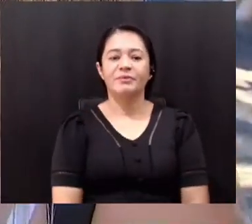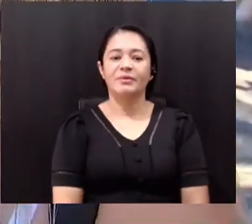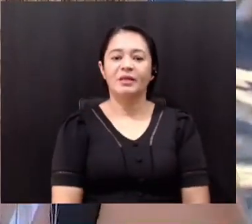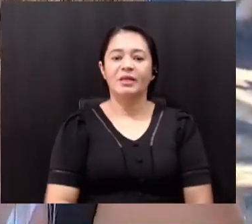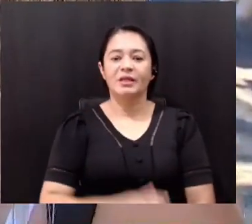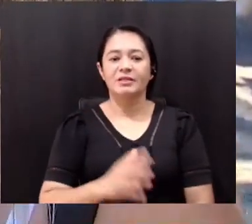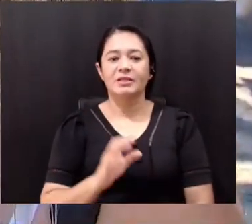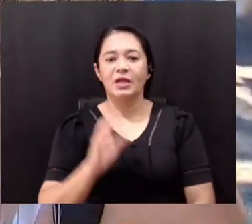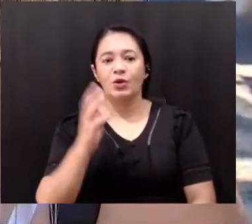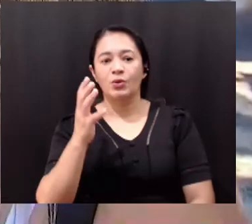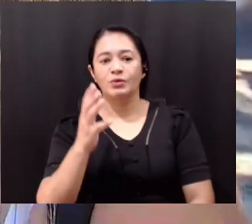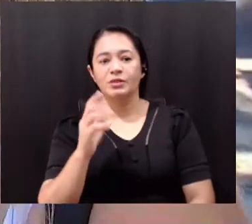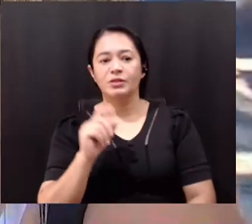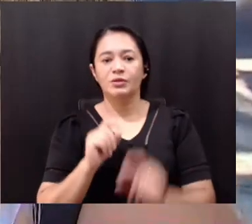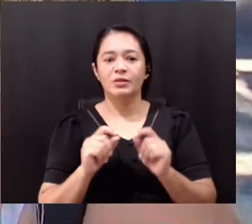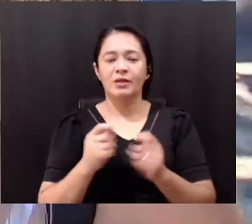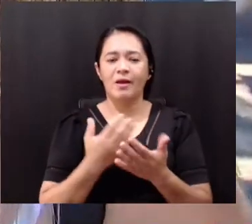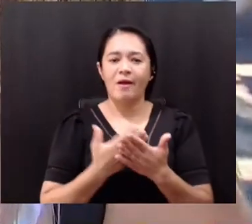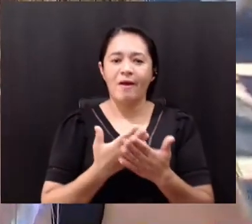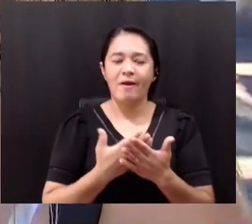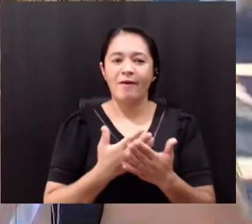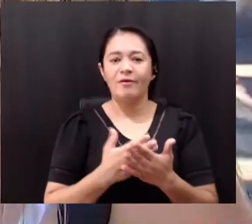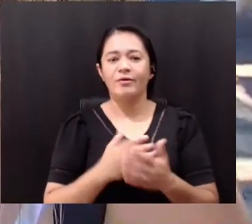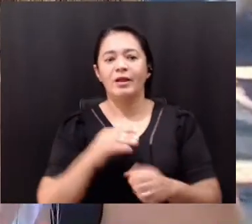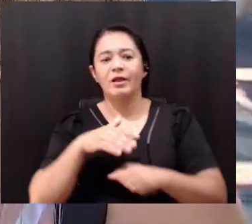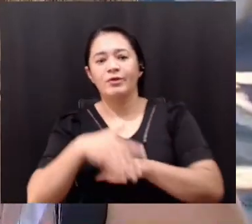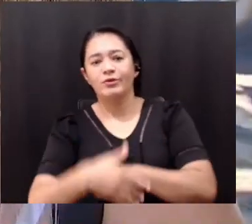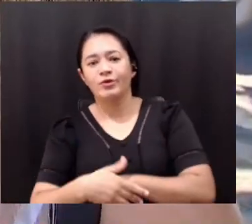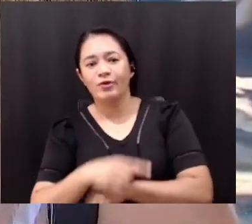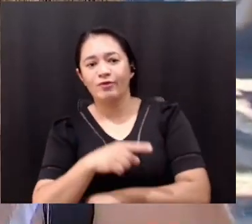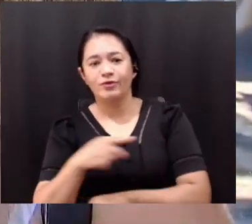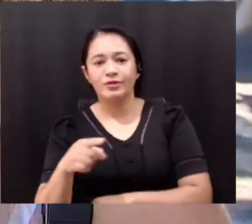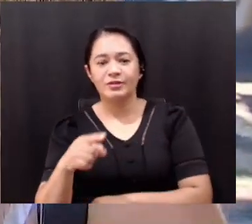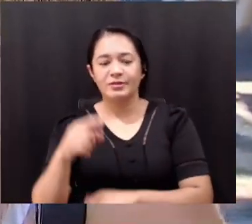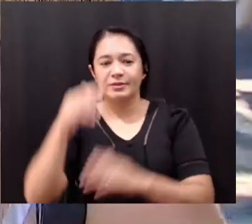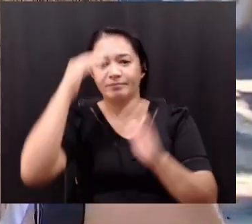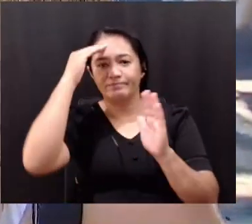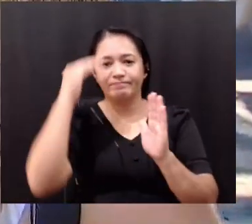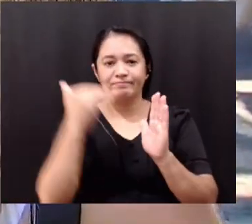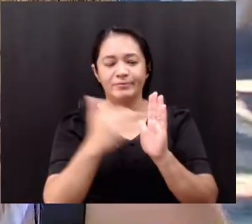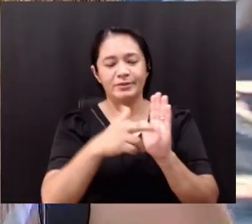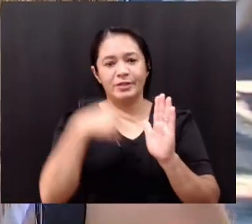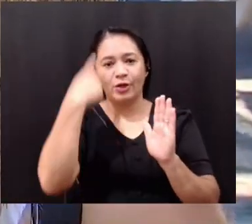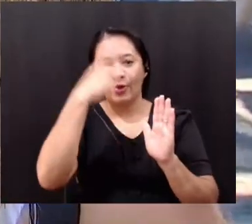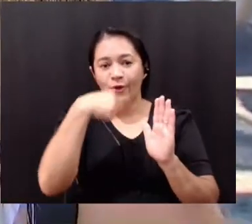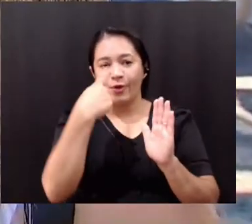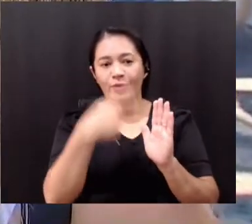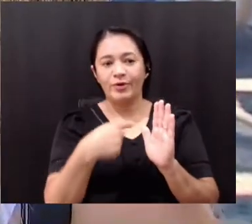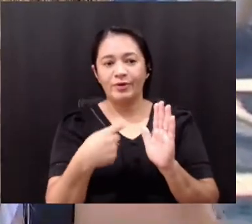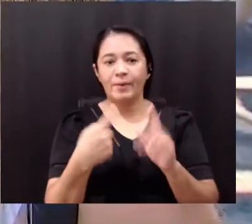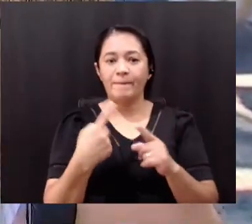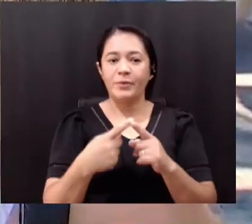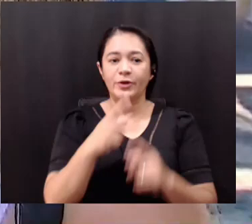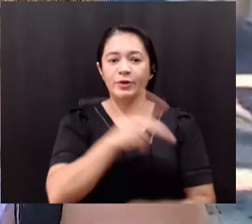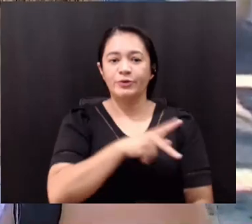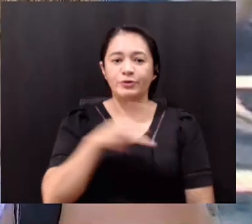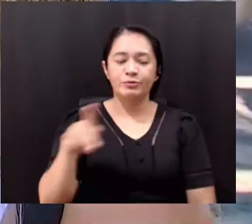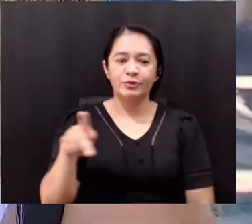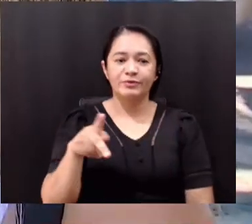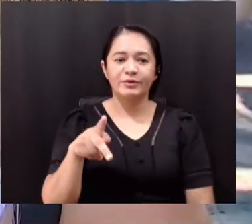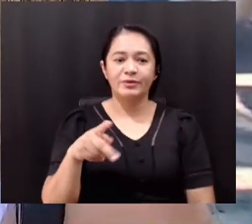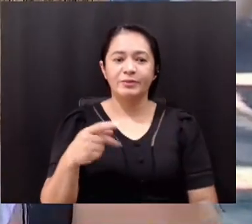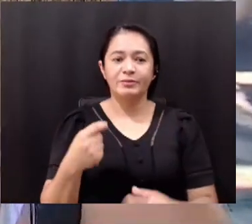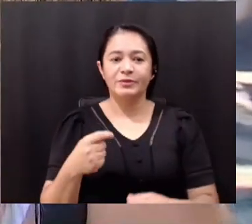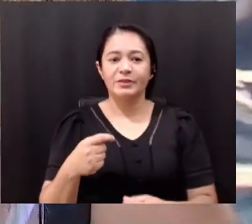mais aulas, assim, às vezes à noite, para você poder cumprir a sua carga, né? Porque os professores são por uma certa